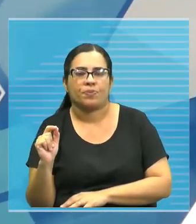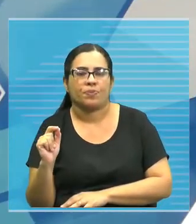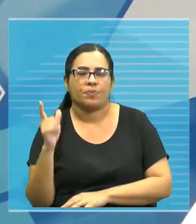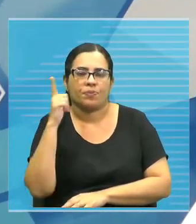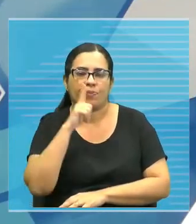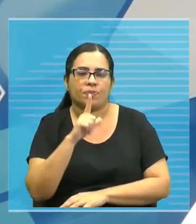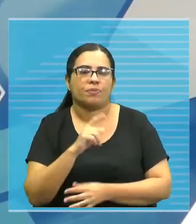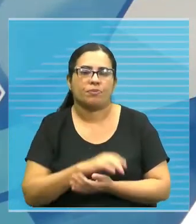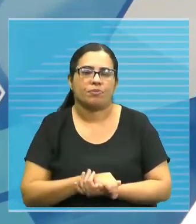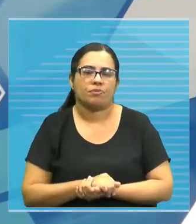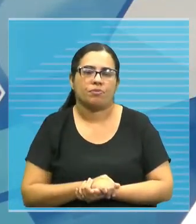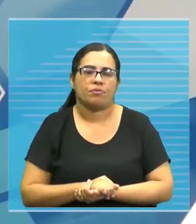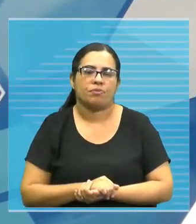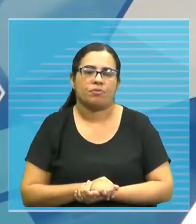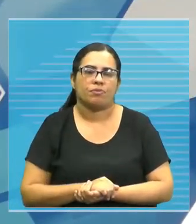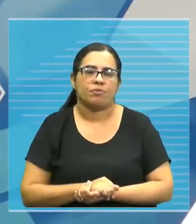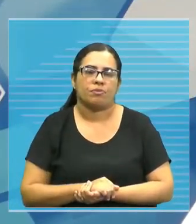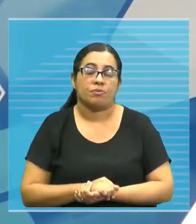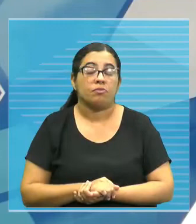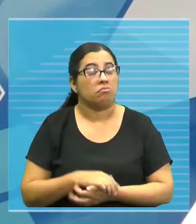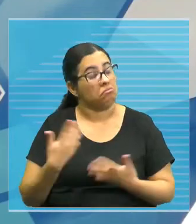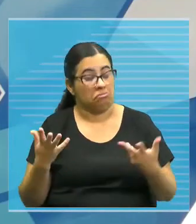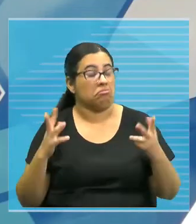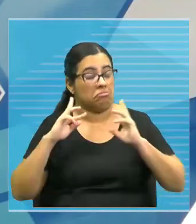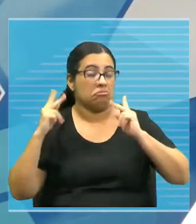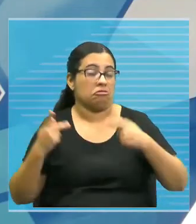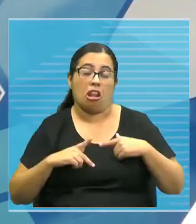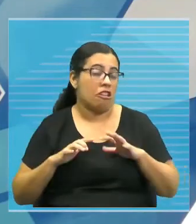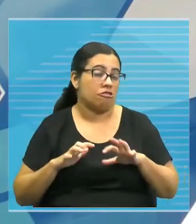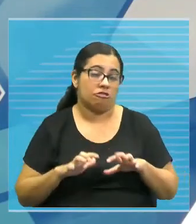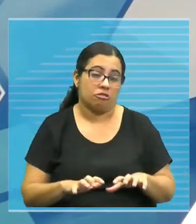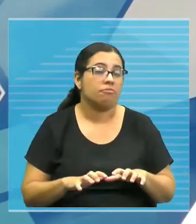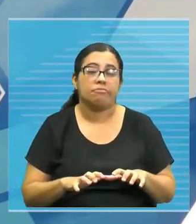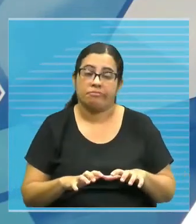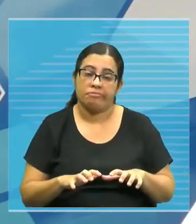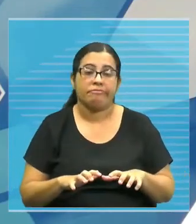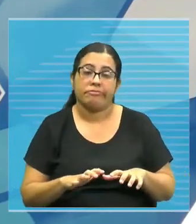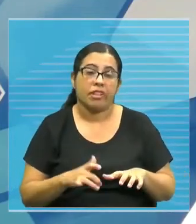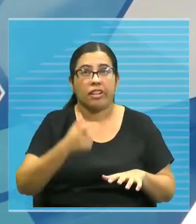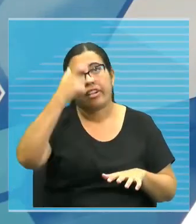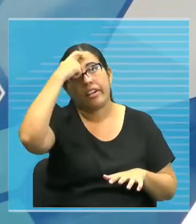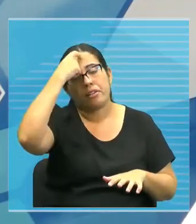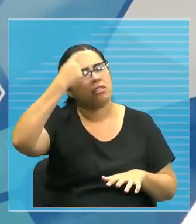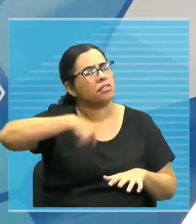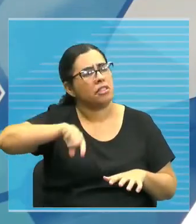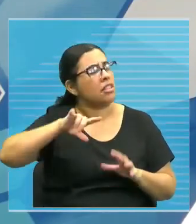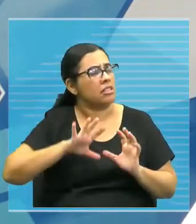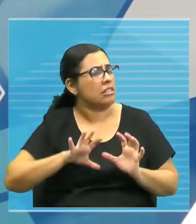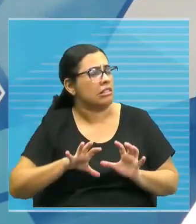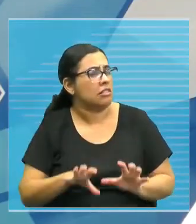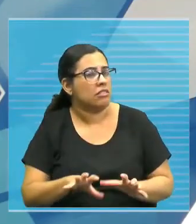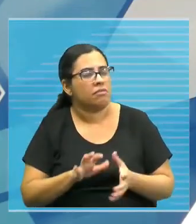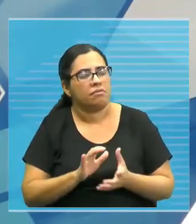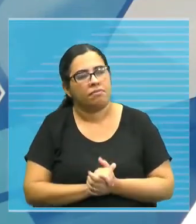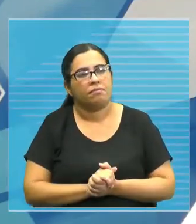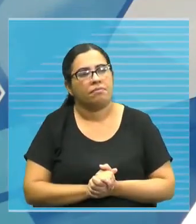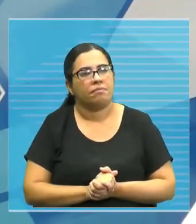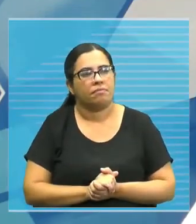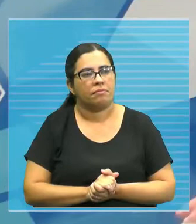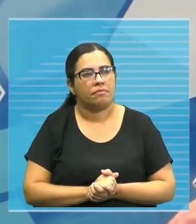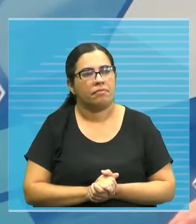E o ser humano é assim. Né? A cabeça da gente é assim. O cara vai,